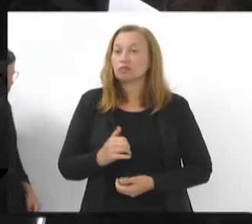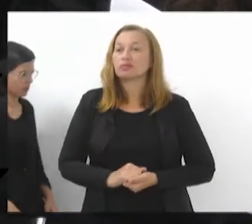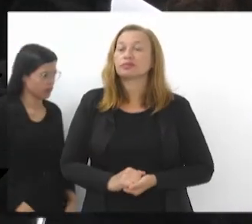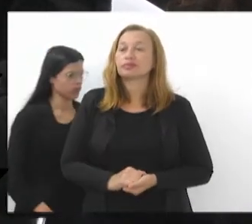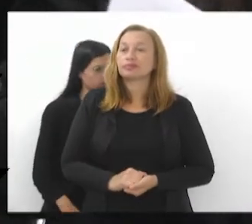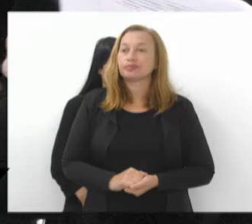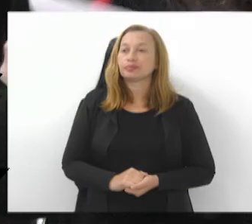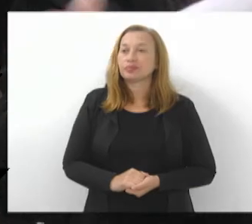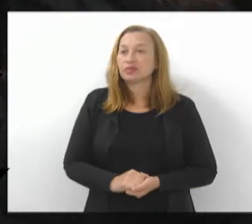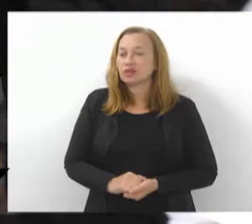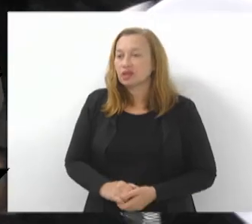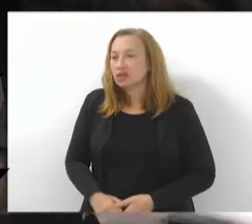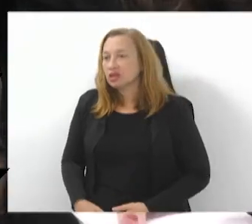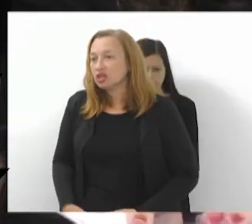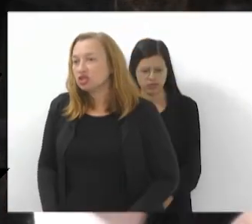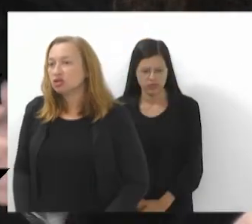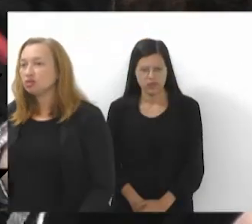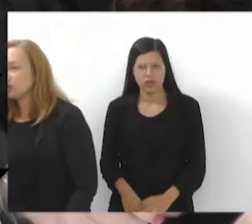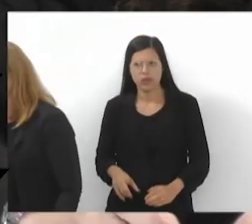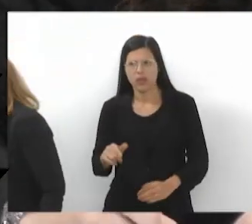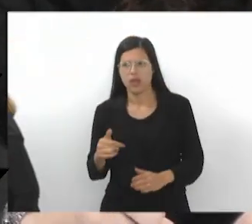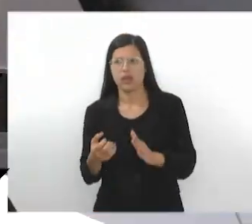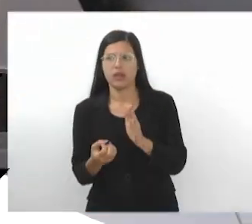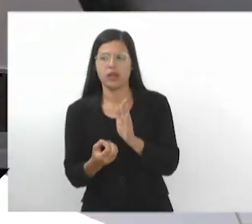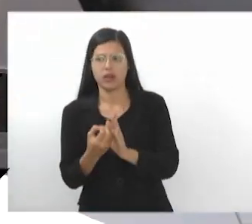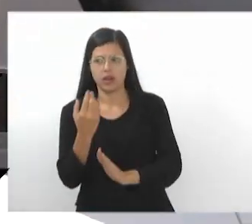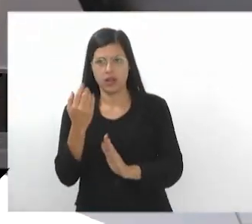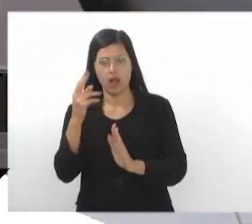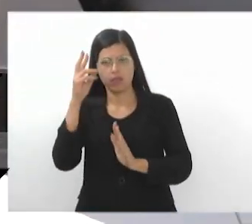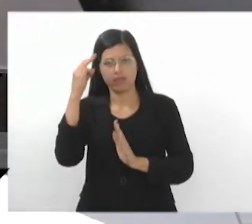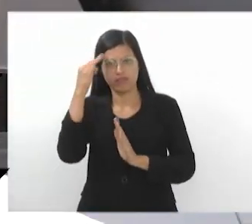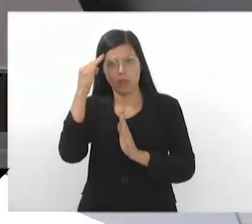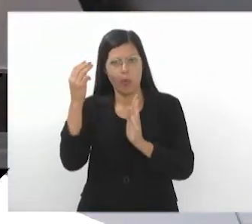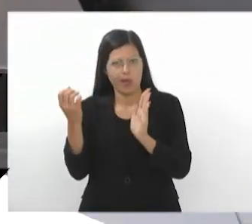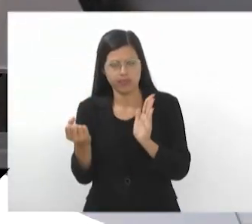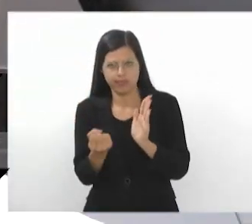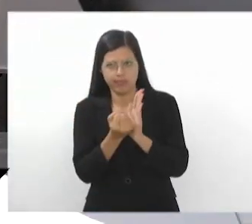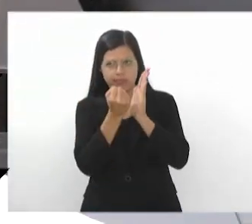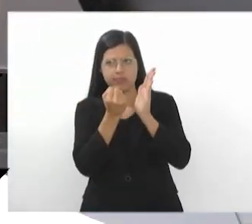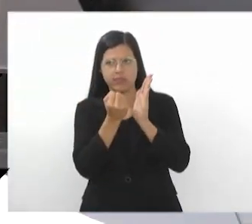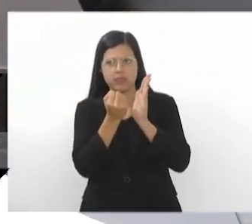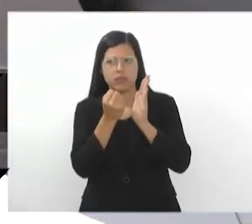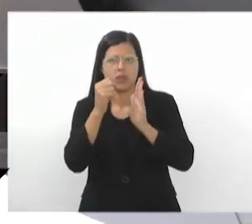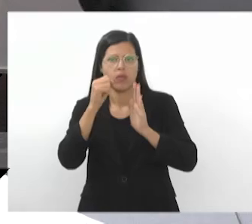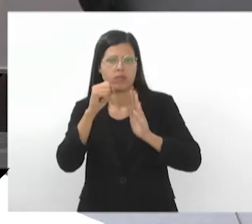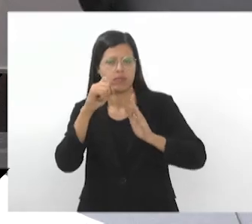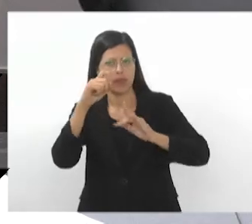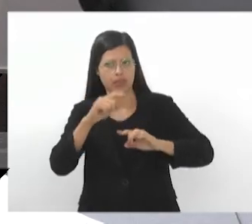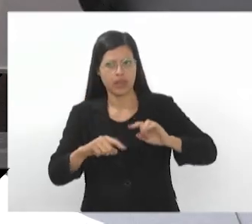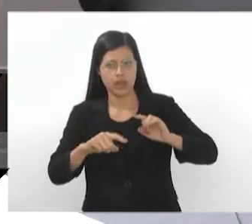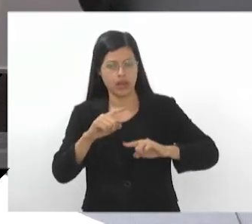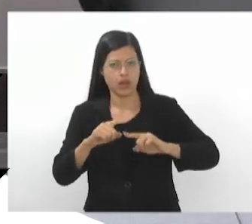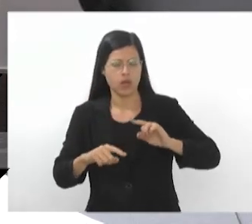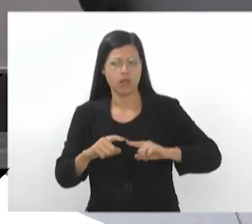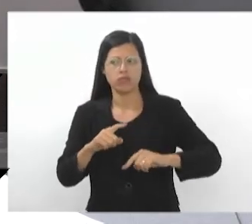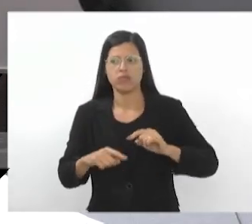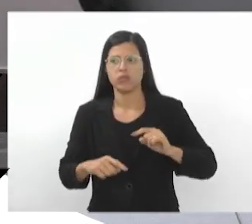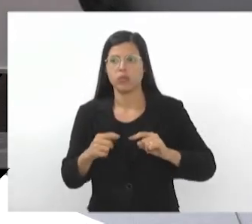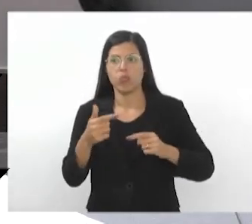instituir um memorial. Isto é um objeto. O segundo